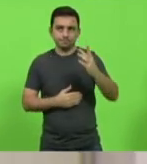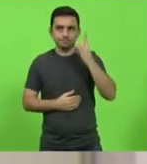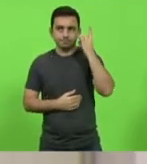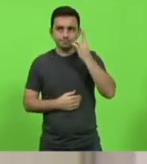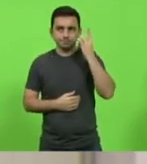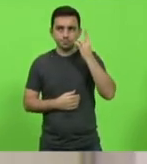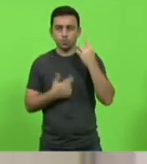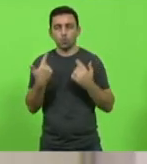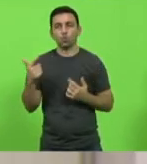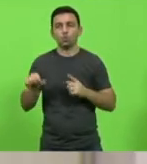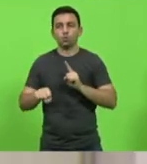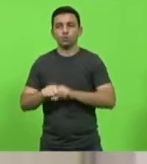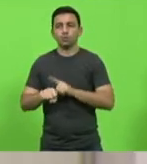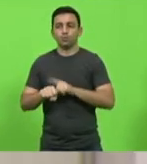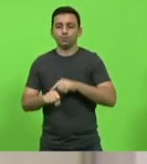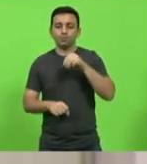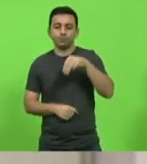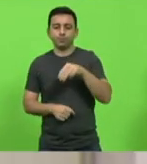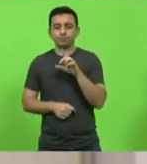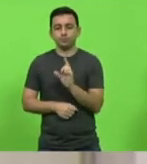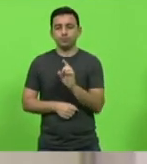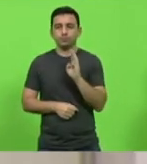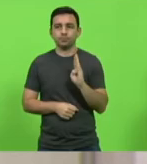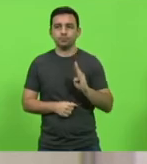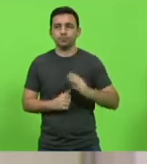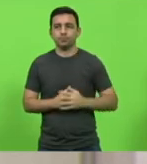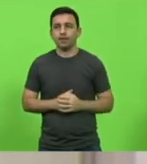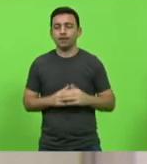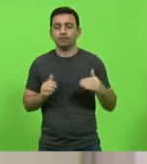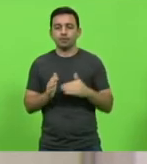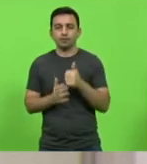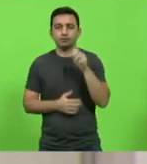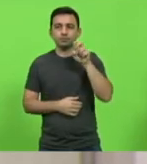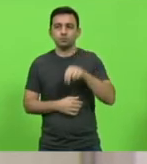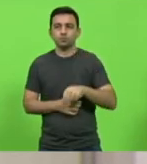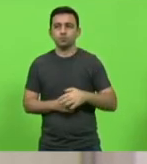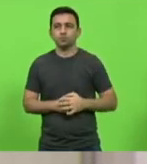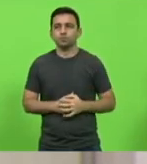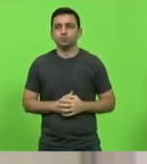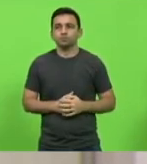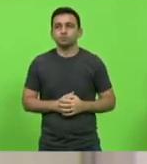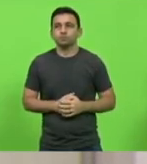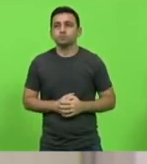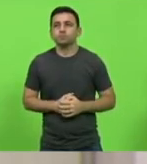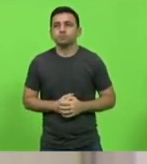próximo horário do bloco IMDB novo por até 15 minutos